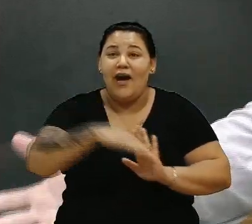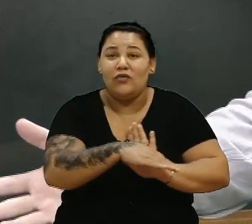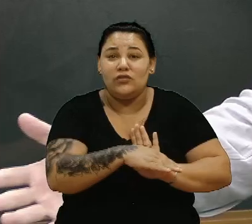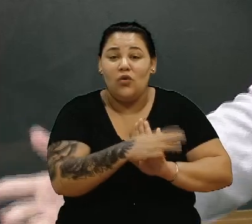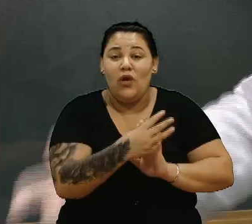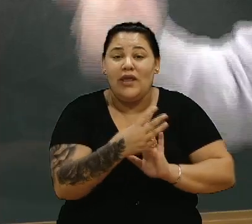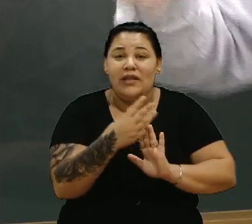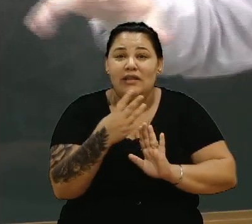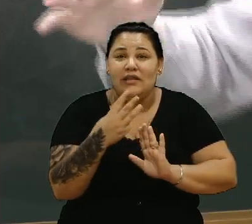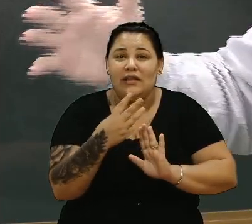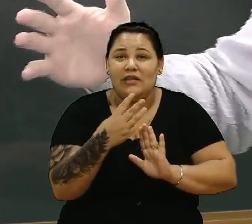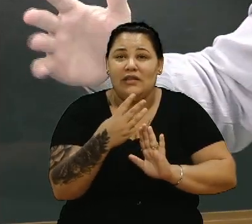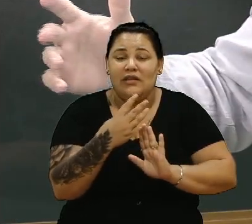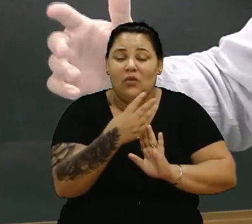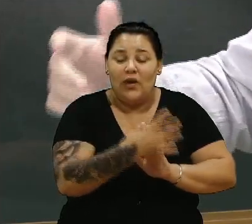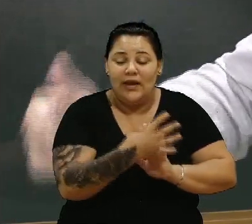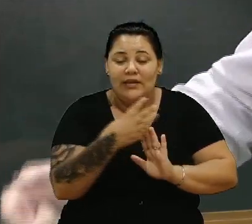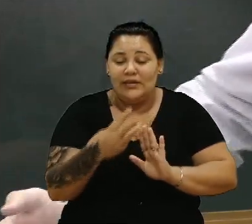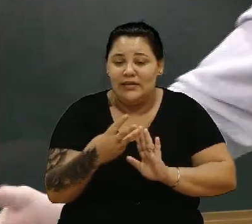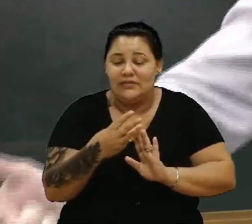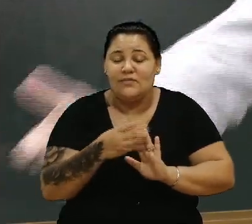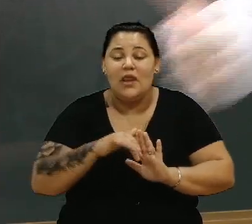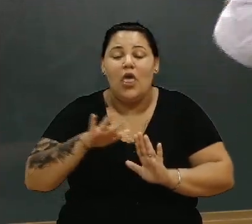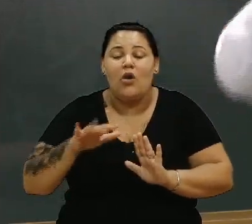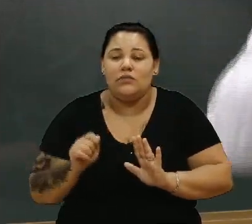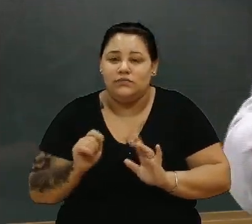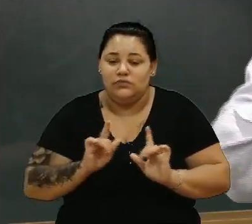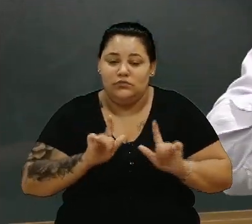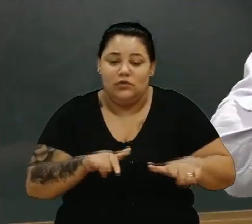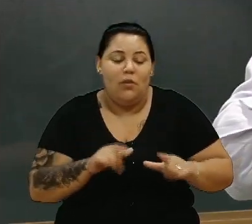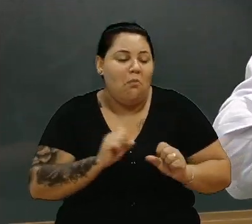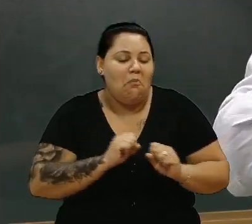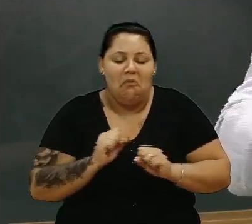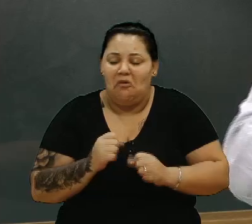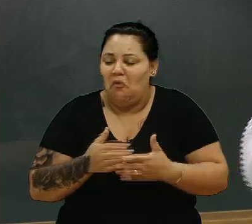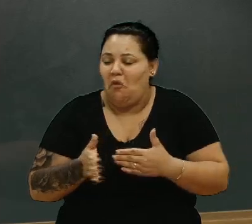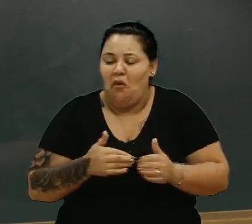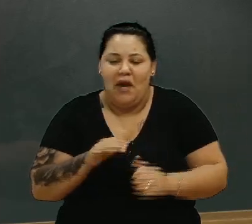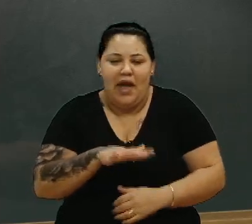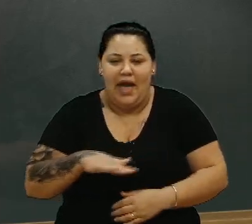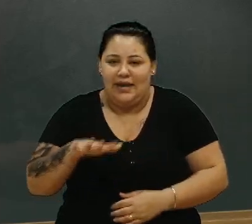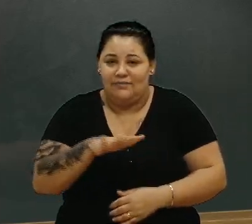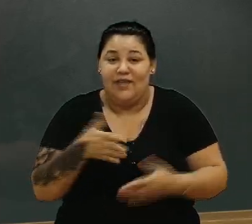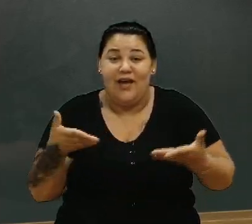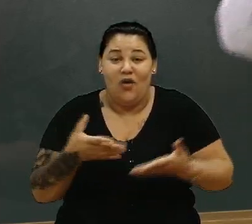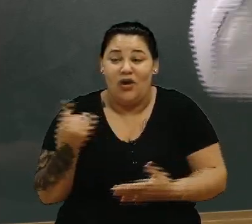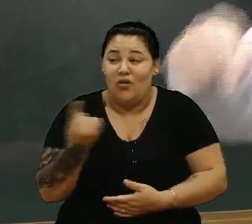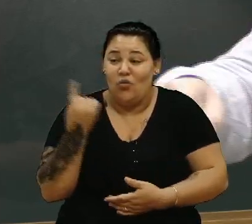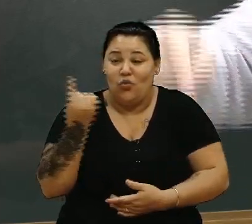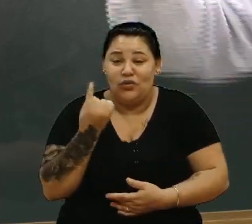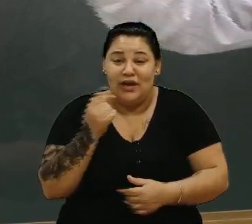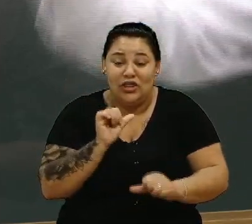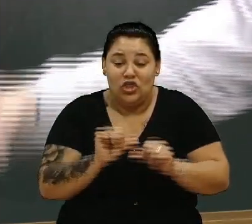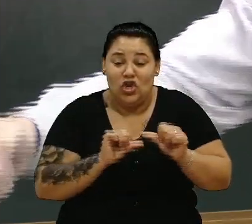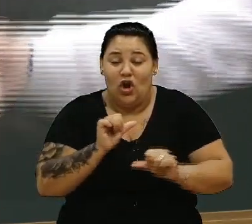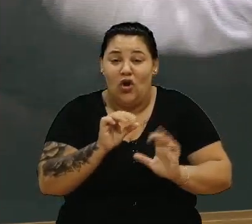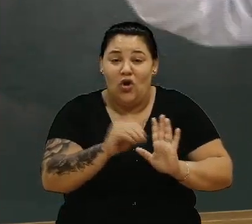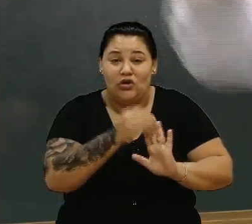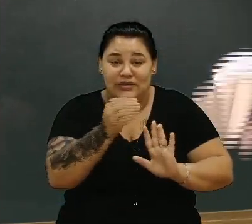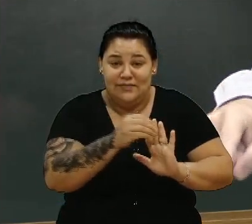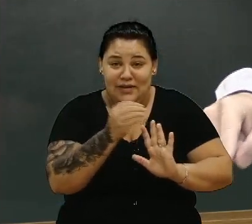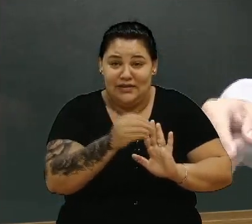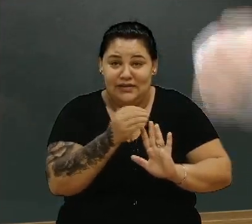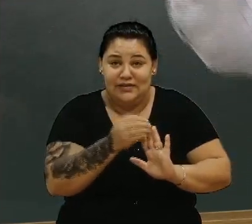43 bilhões. Da onde é efetivamente isso? Pode ser de qualquer área. Agora, a única alteração orçamentária promovida